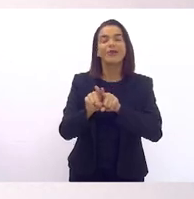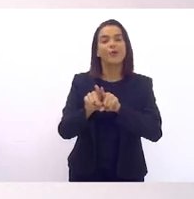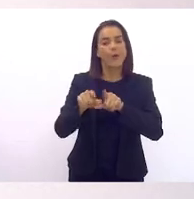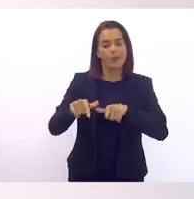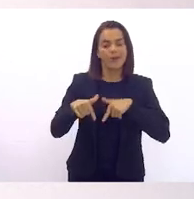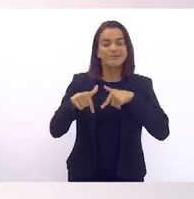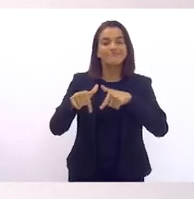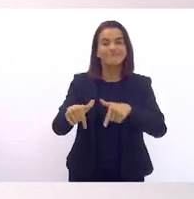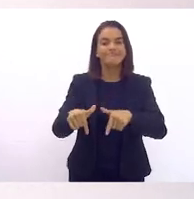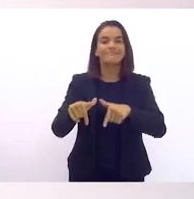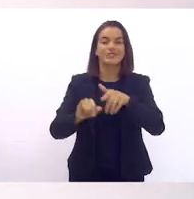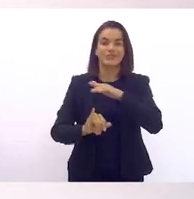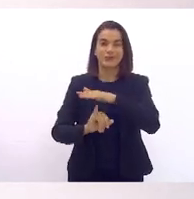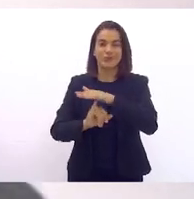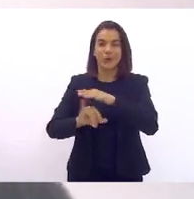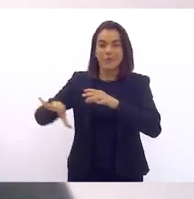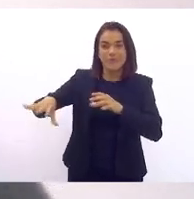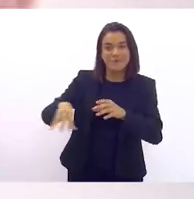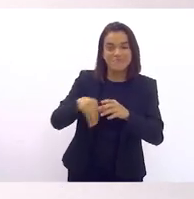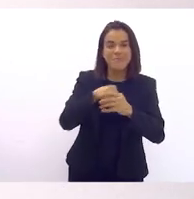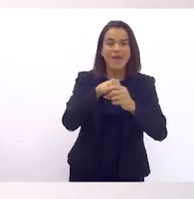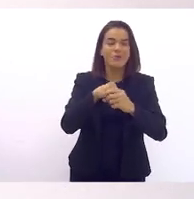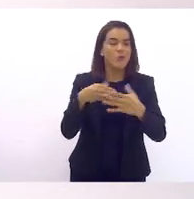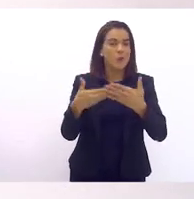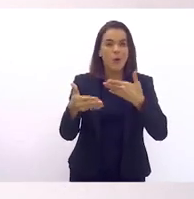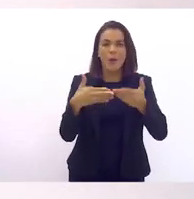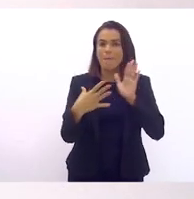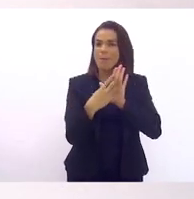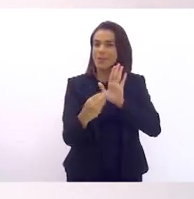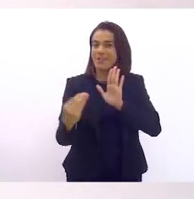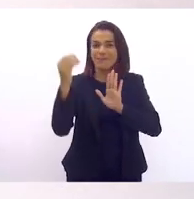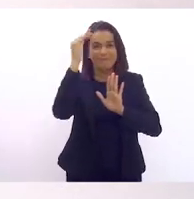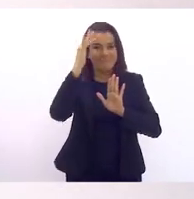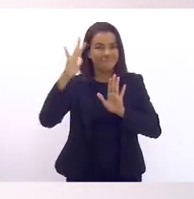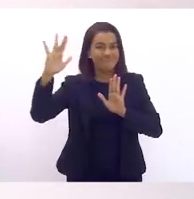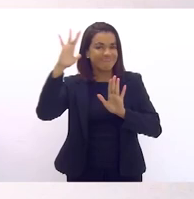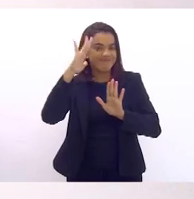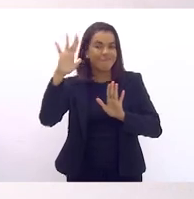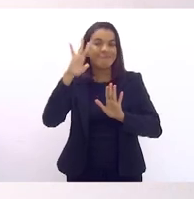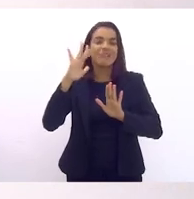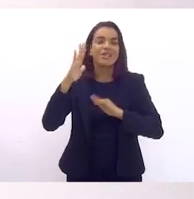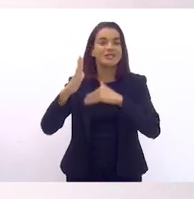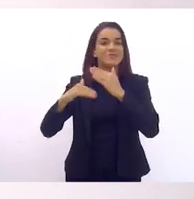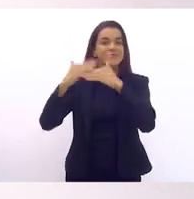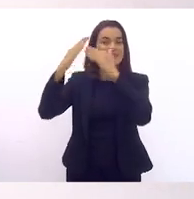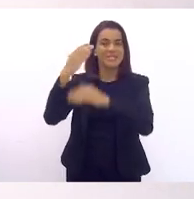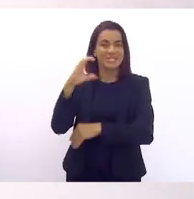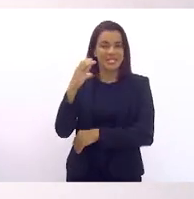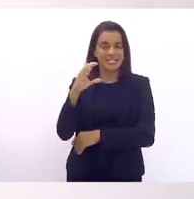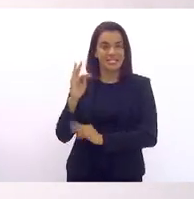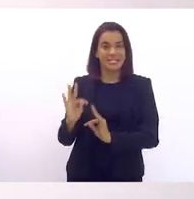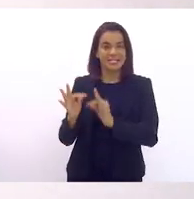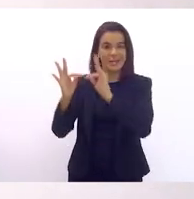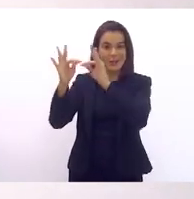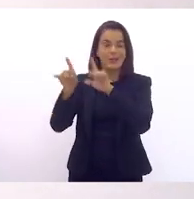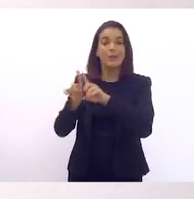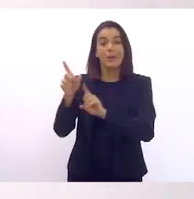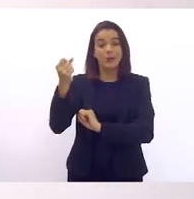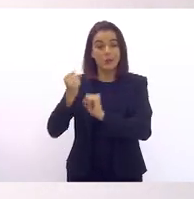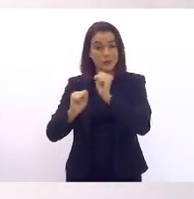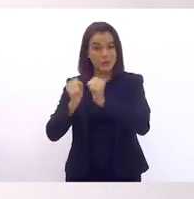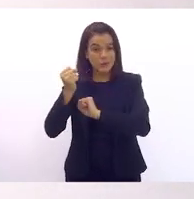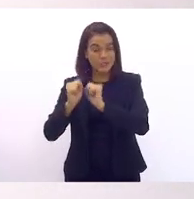importantes que fazem parte de qualquer modelo teórico para um desenvolvimento da ciência e da tecnologia e portanto também Industrial